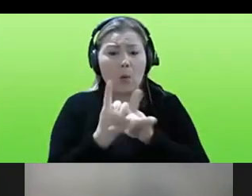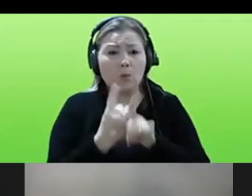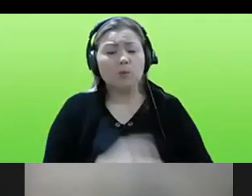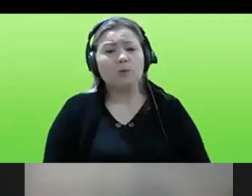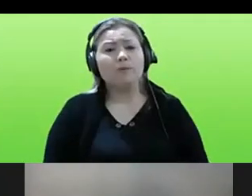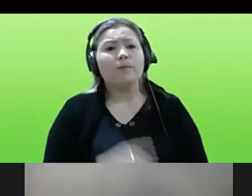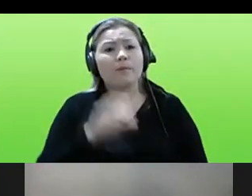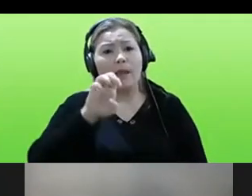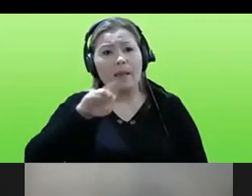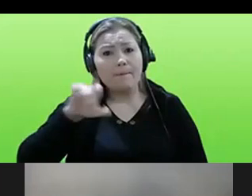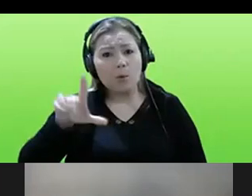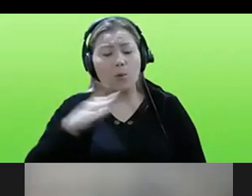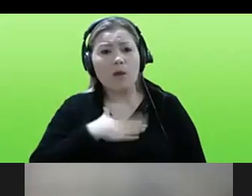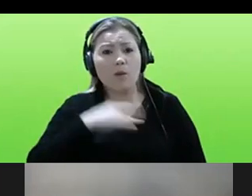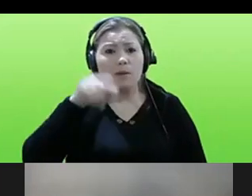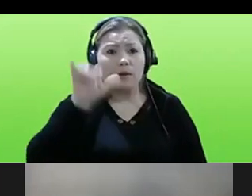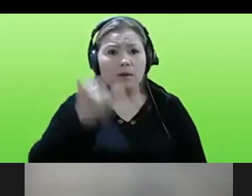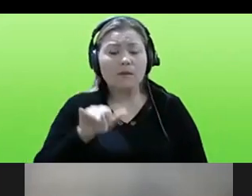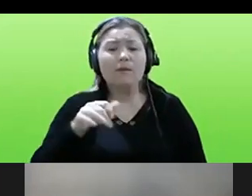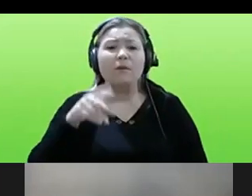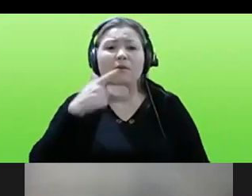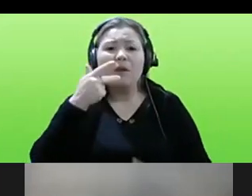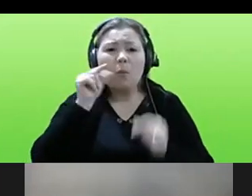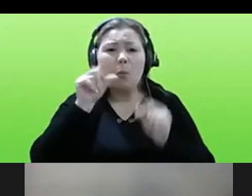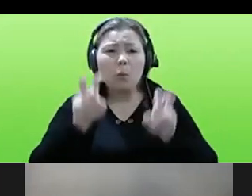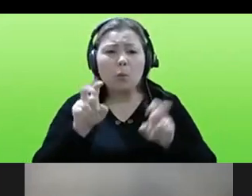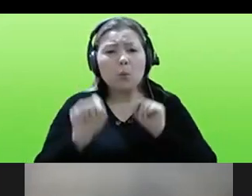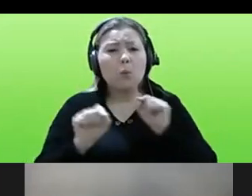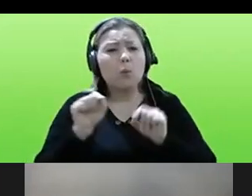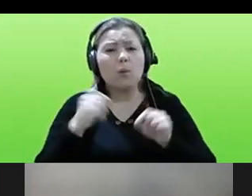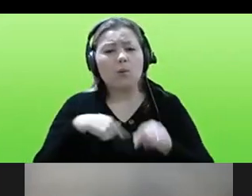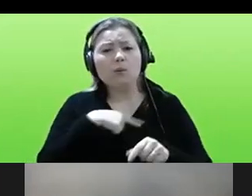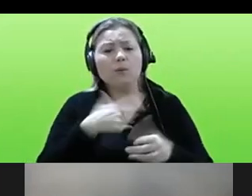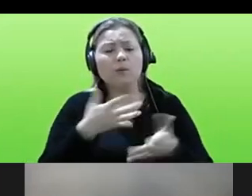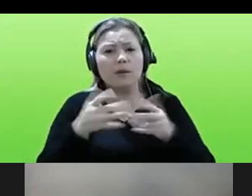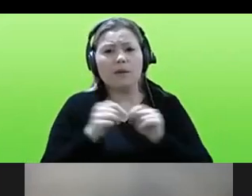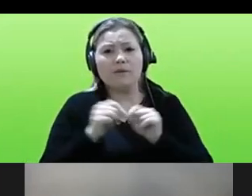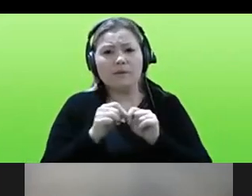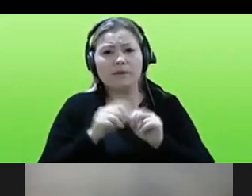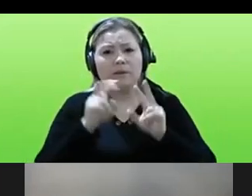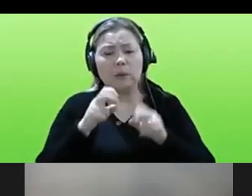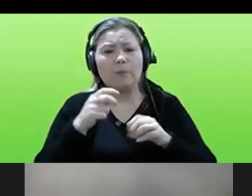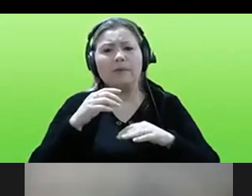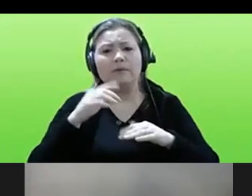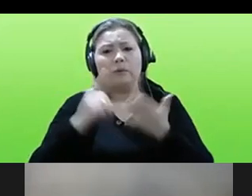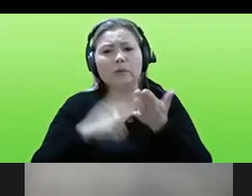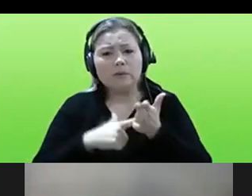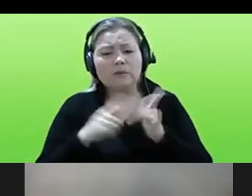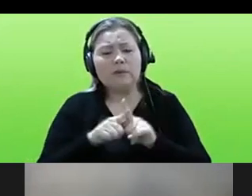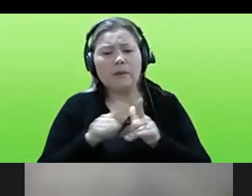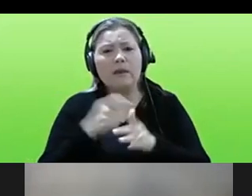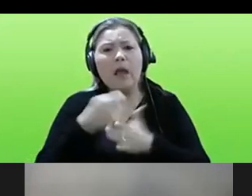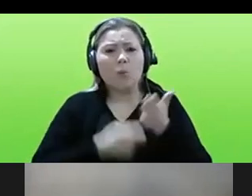Emil e eu vamos falar um pouco sobre o que pretendemos fazer em termos das obras e dos autores